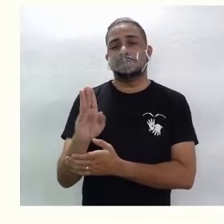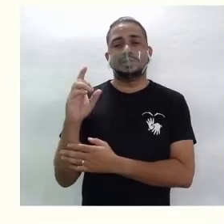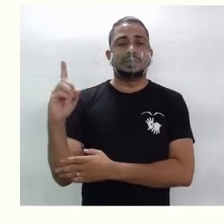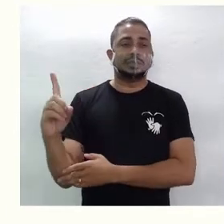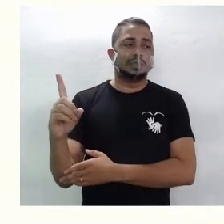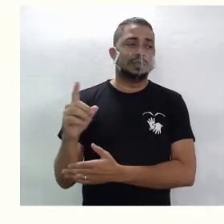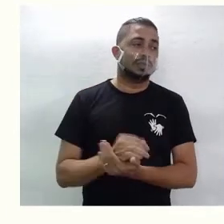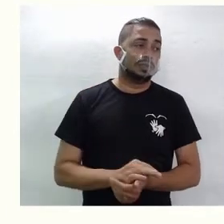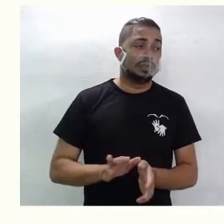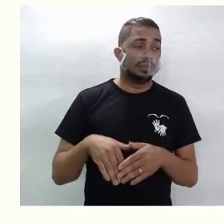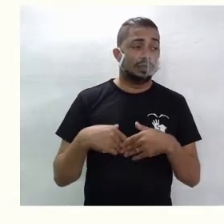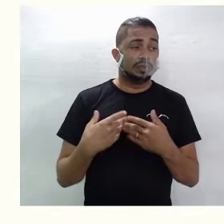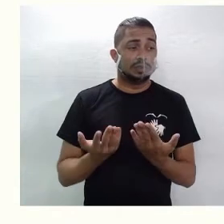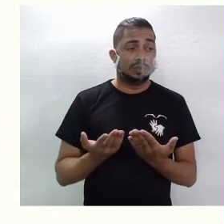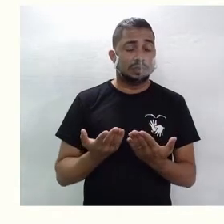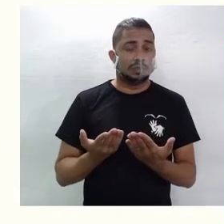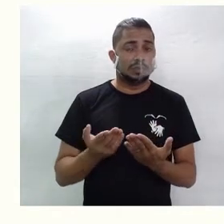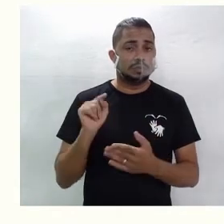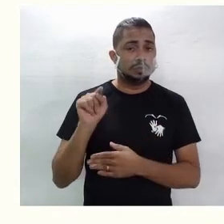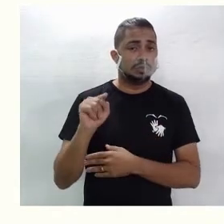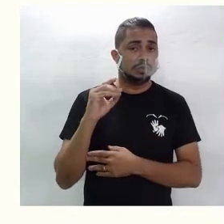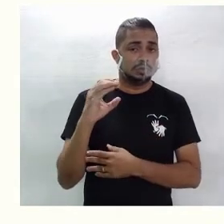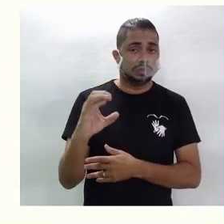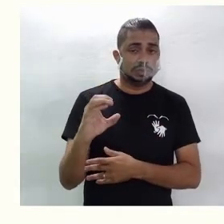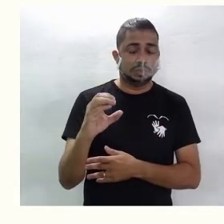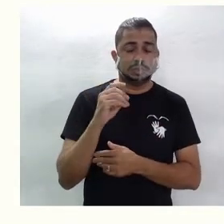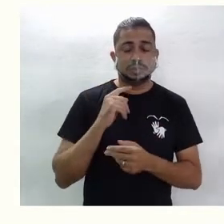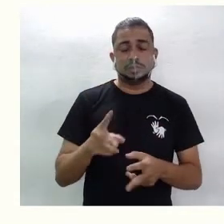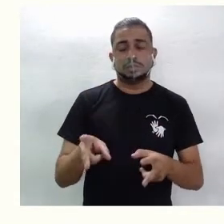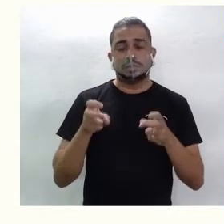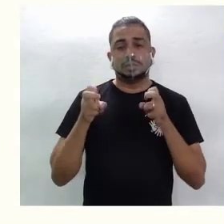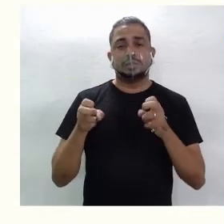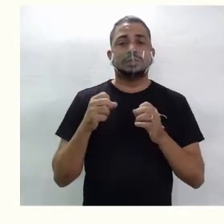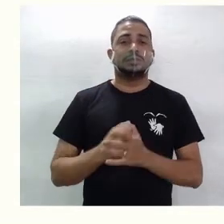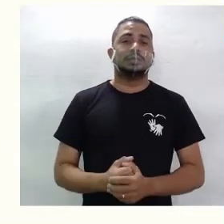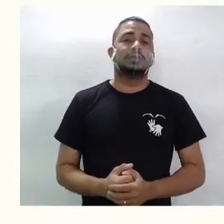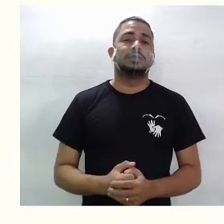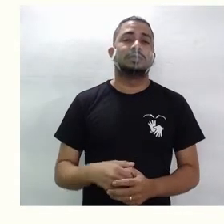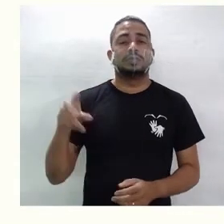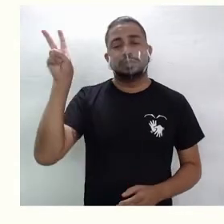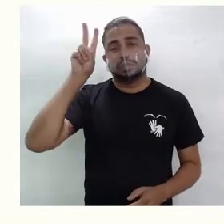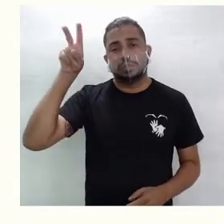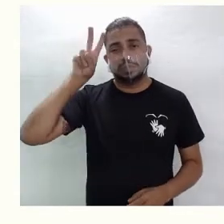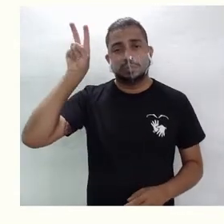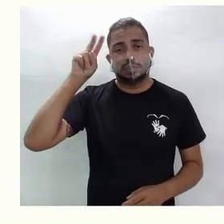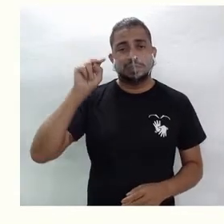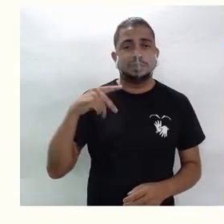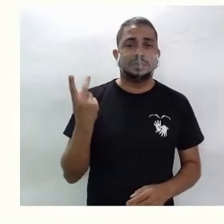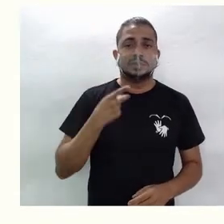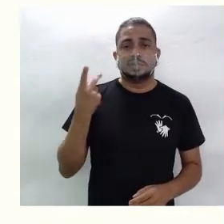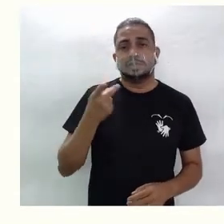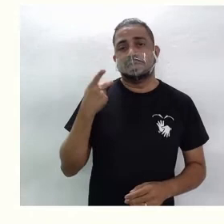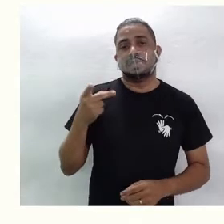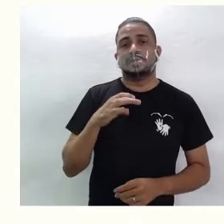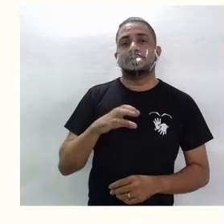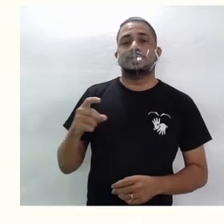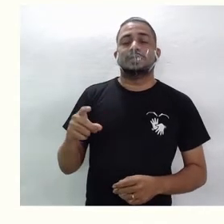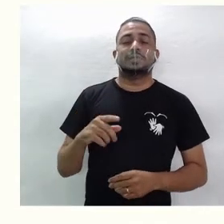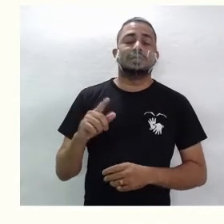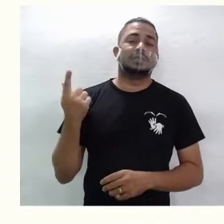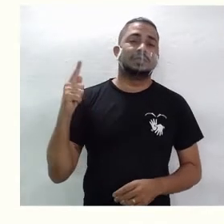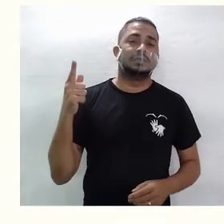D, tá? Então, no ponto C, a gente vai observar o seguinte. Lembrando que a gente vai falar sobre coordenada geográfica, a